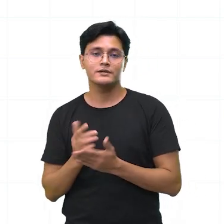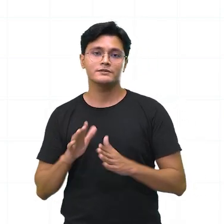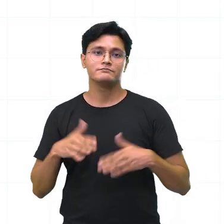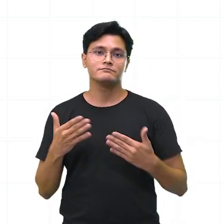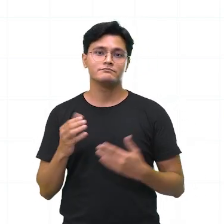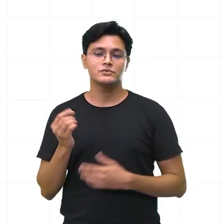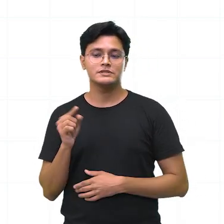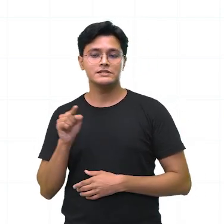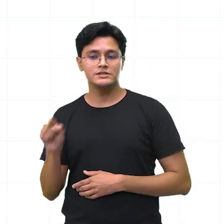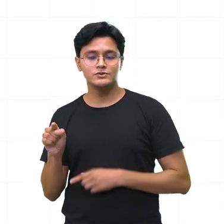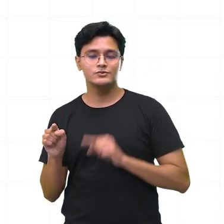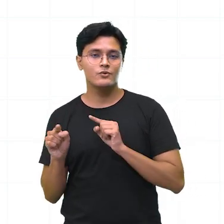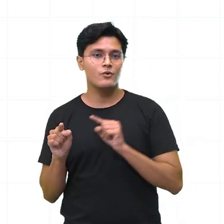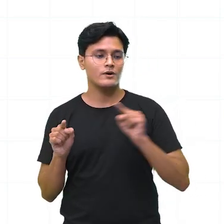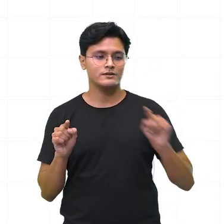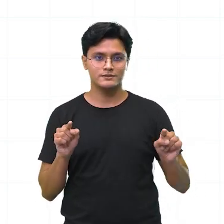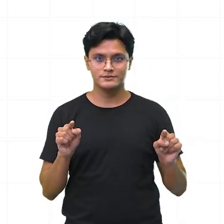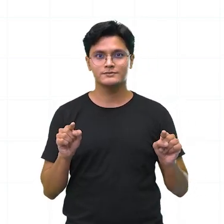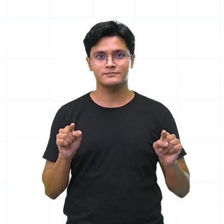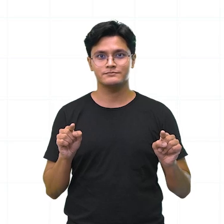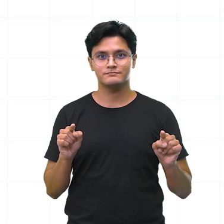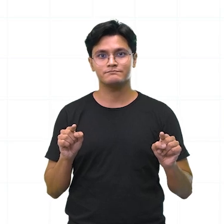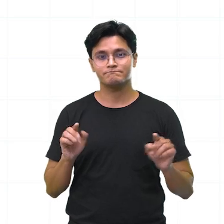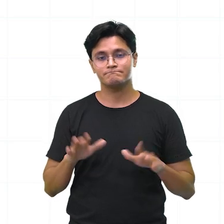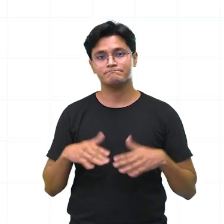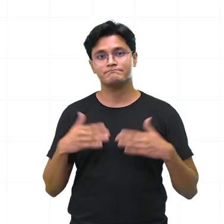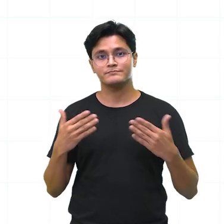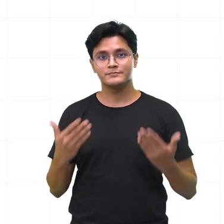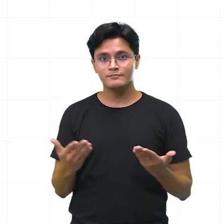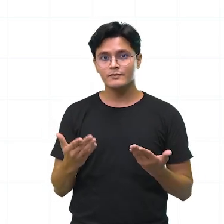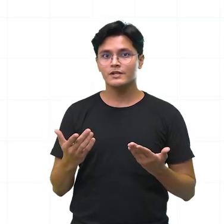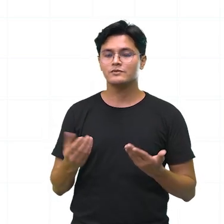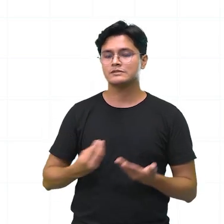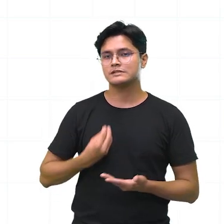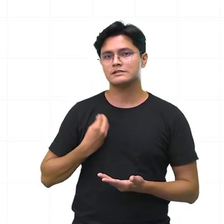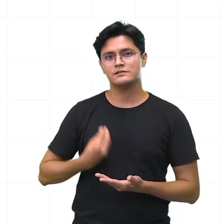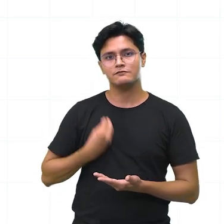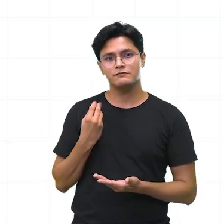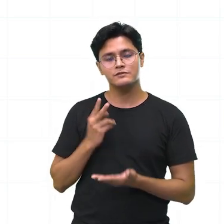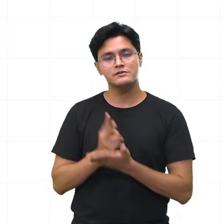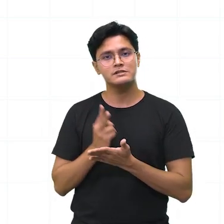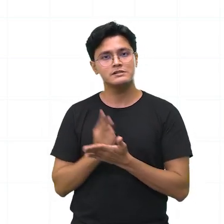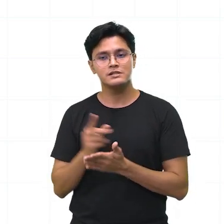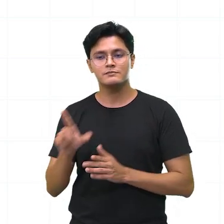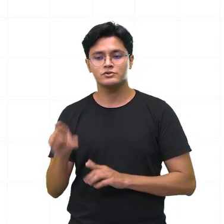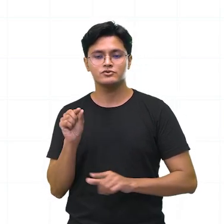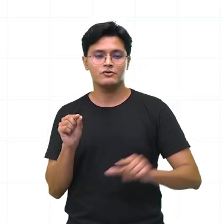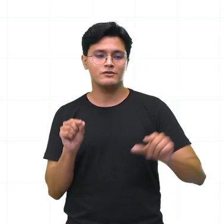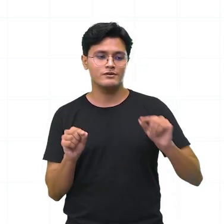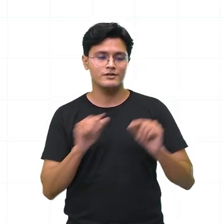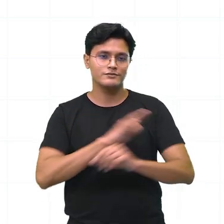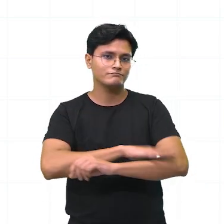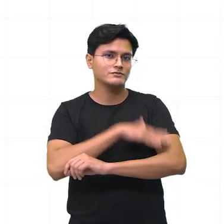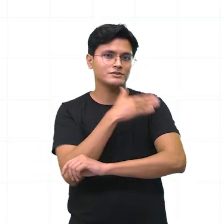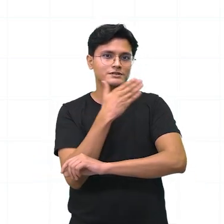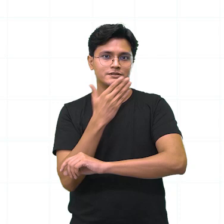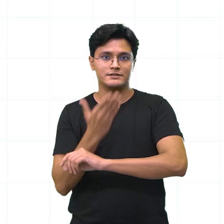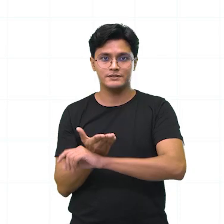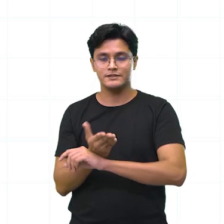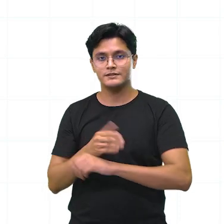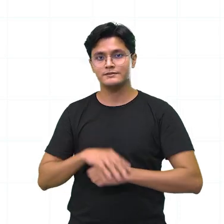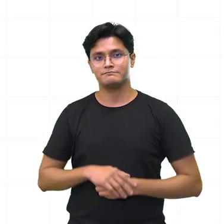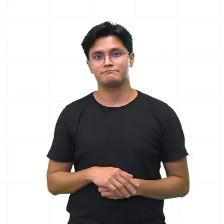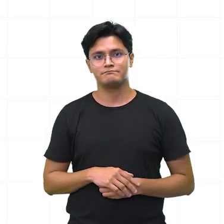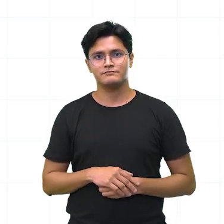aquilo, ou isto ou aquilo, e vivo escolhendo o dia inteiro. Não sei